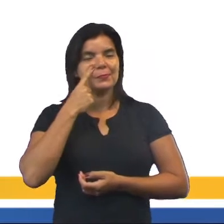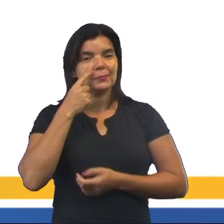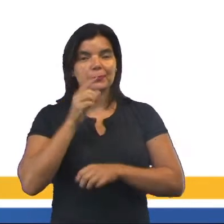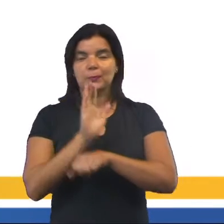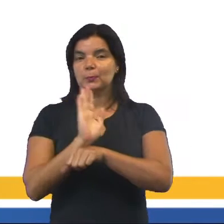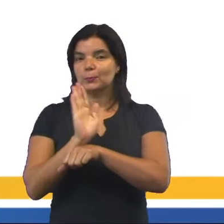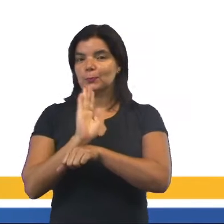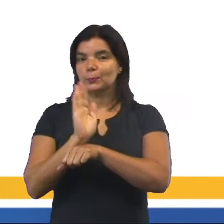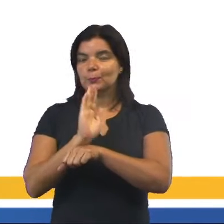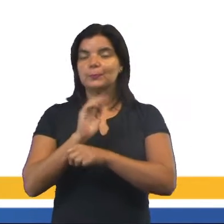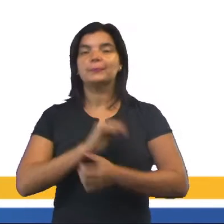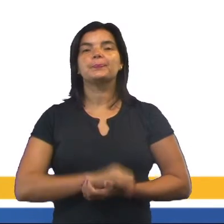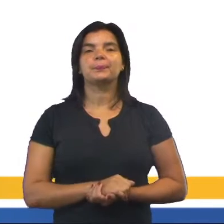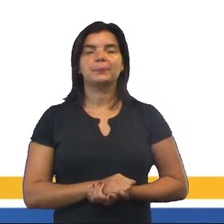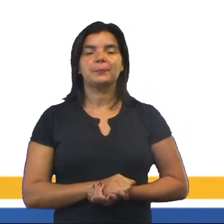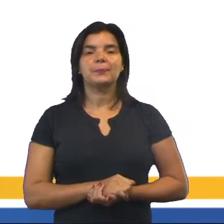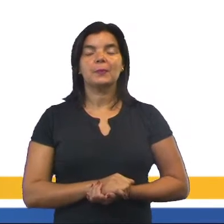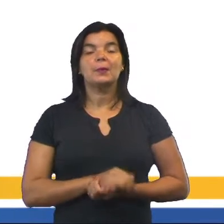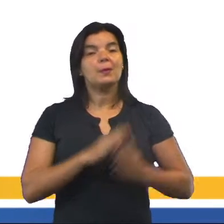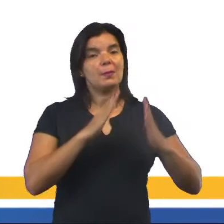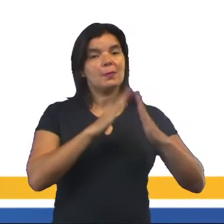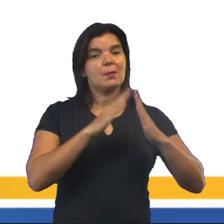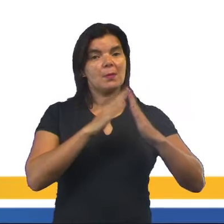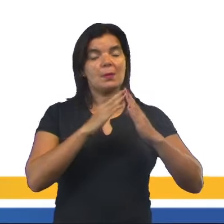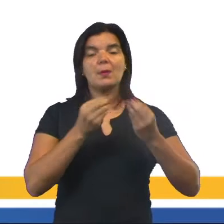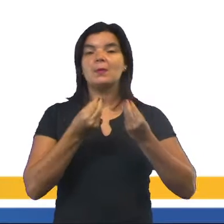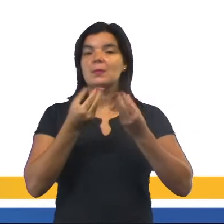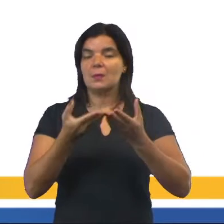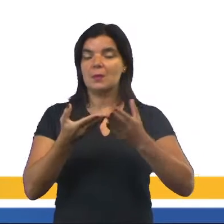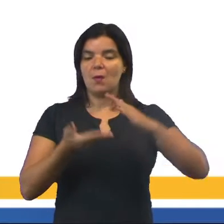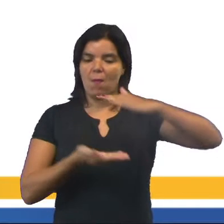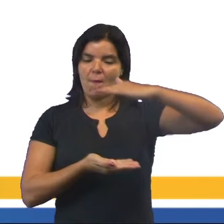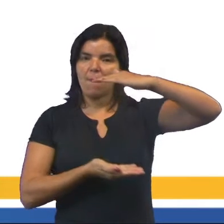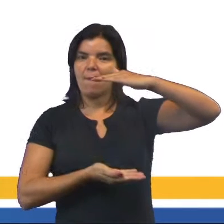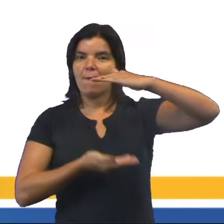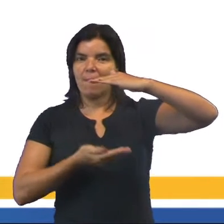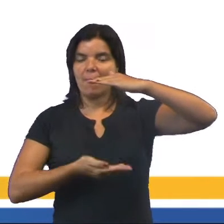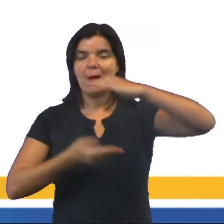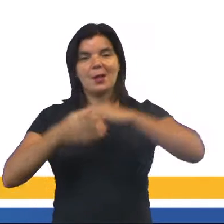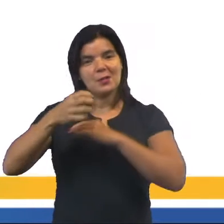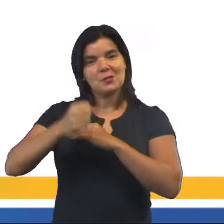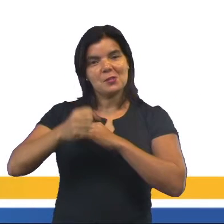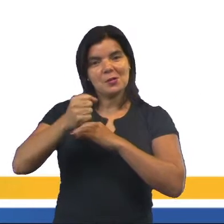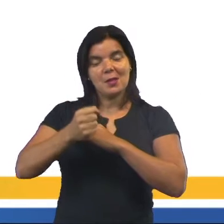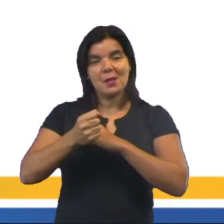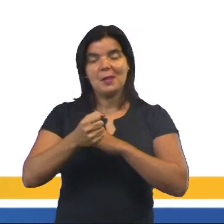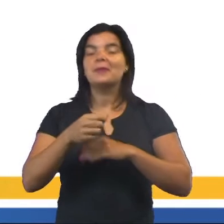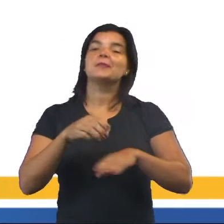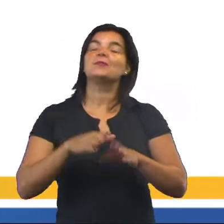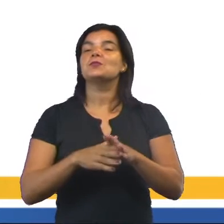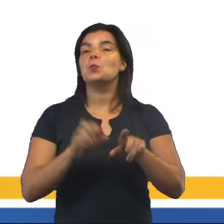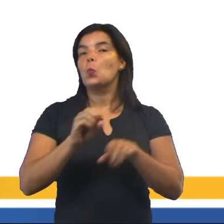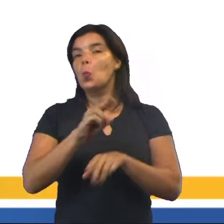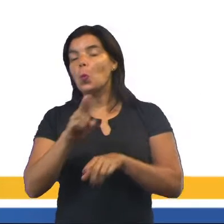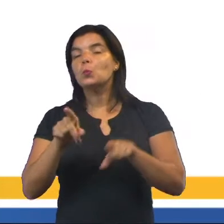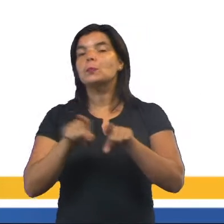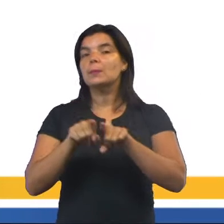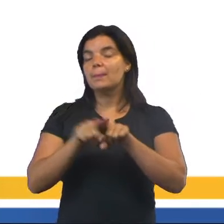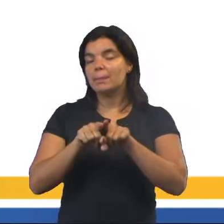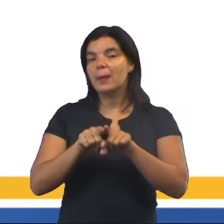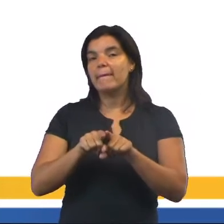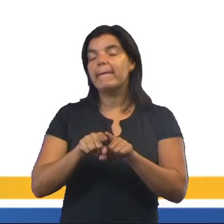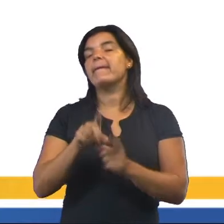filmes que nas casas ficavam aquelas garrafas de leite na porta, ou em desenho animado